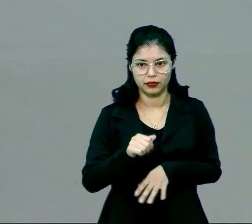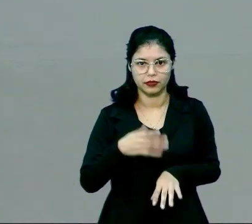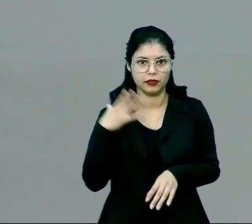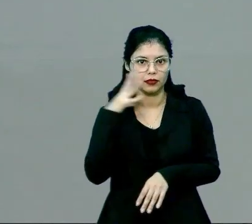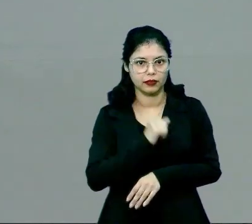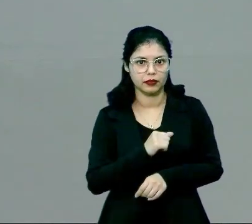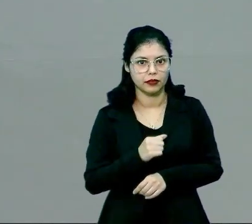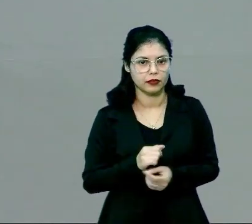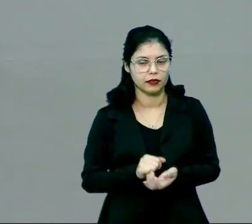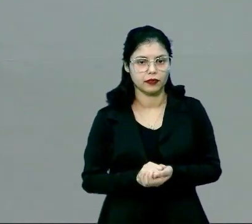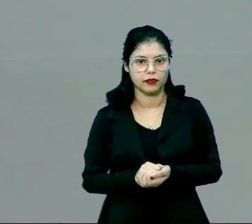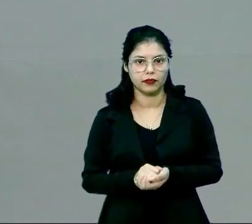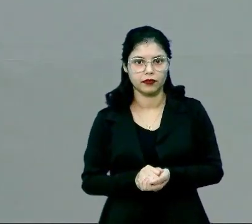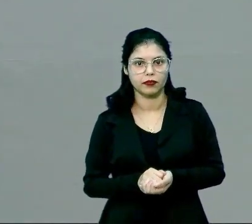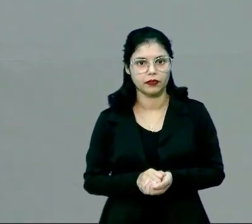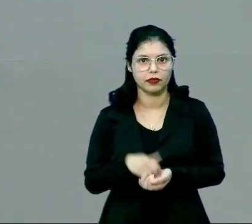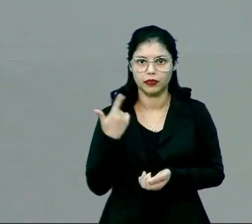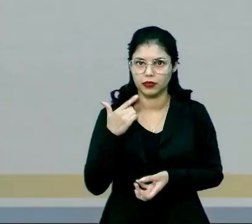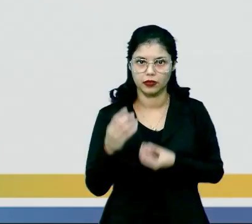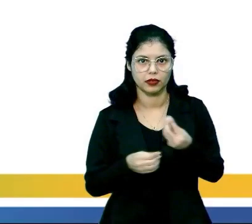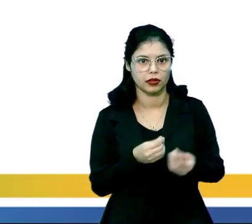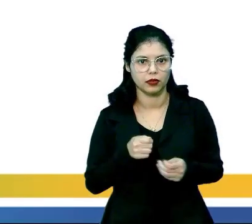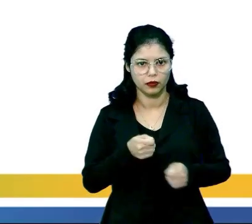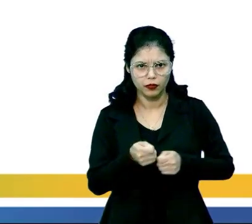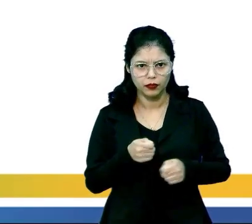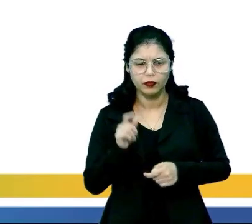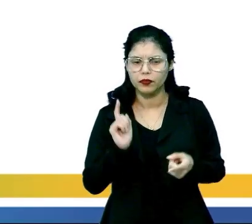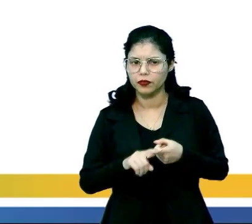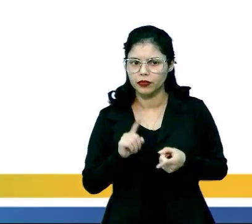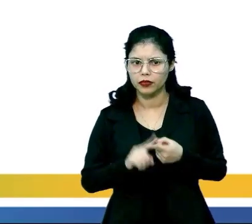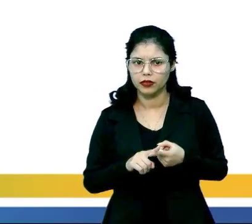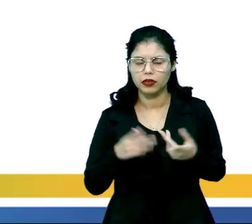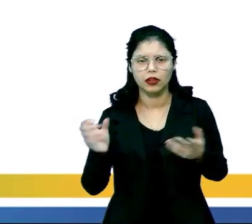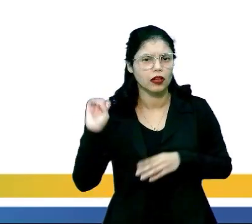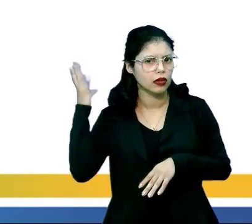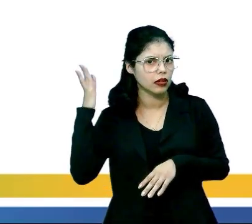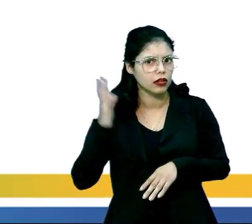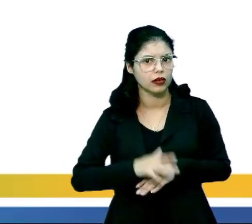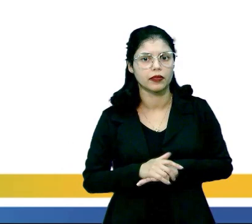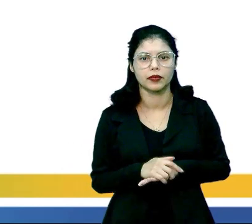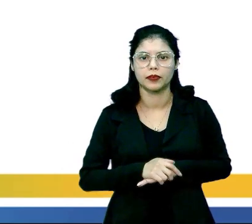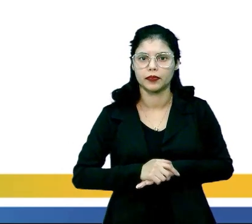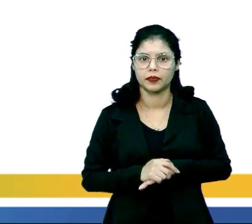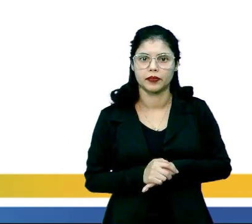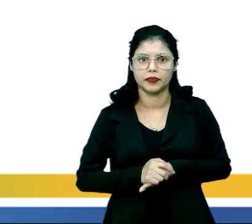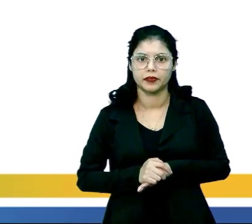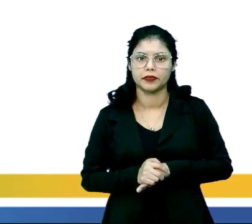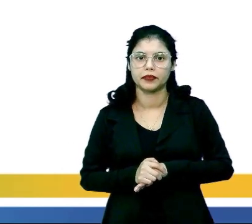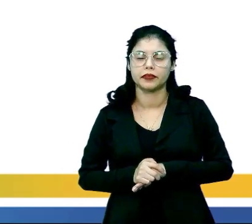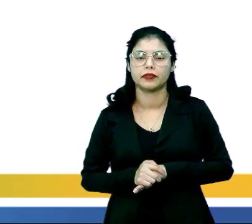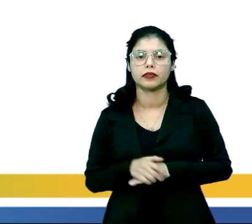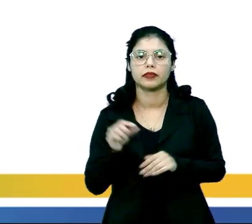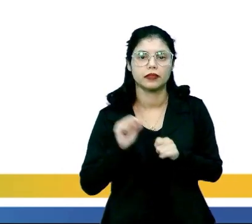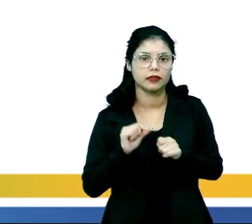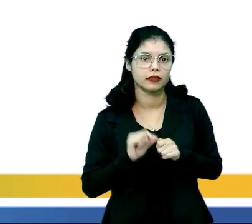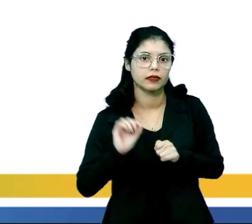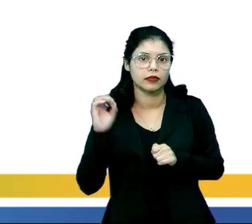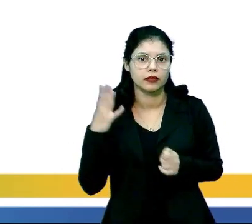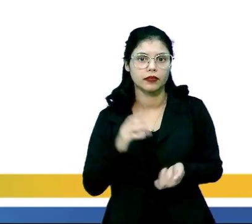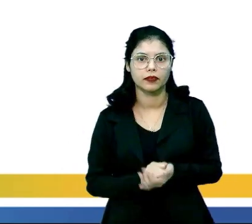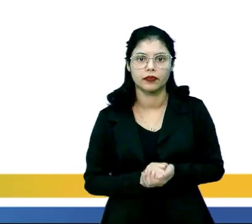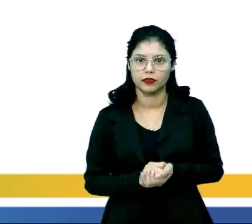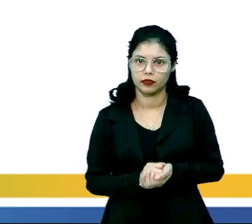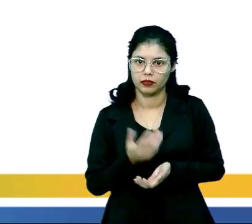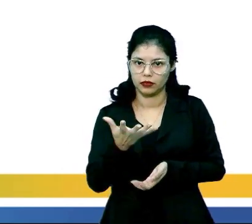involuntário, né? Ele dá aquele impulso ali, tu não tem controle. Por que isso acontece? A partir do momento que eu faço isso, tá